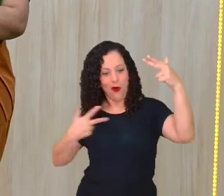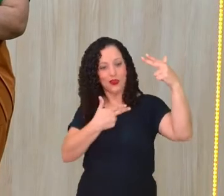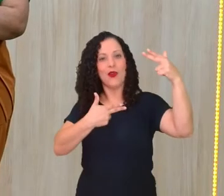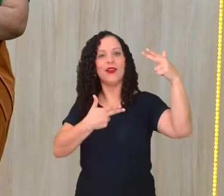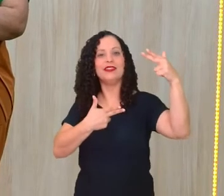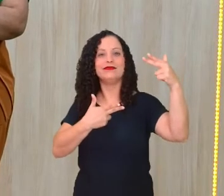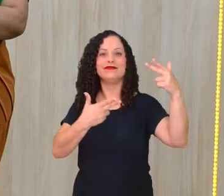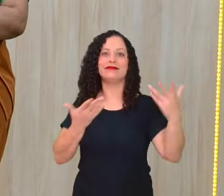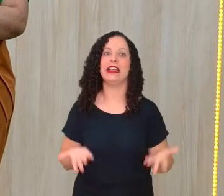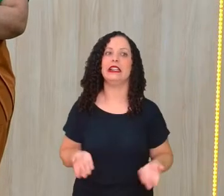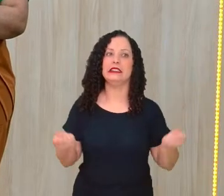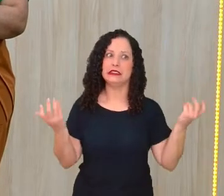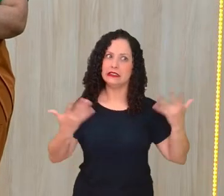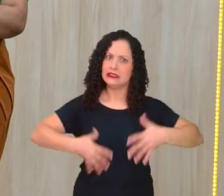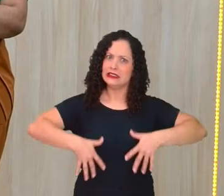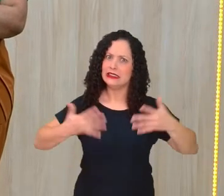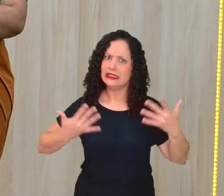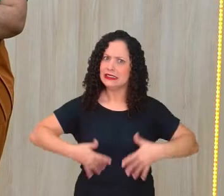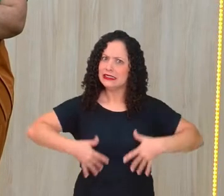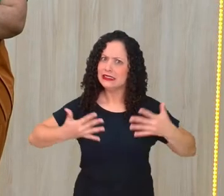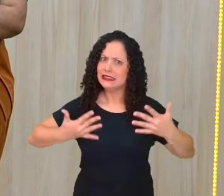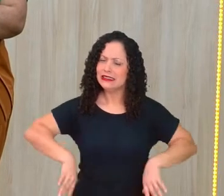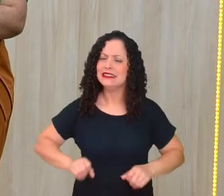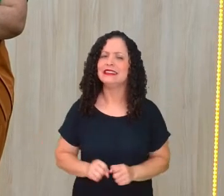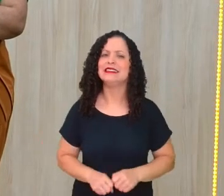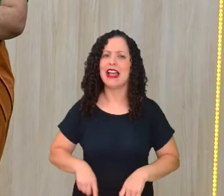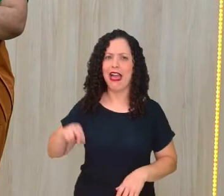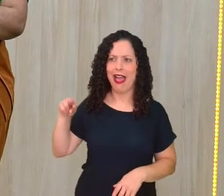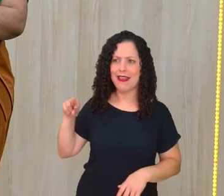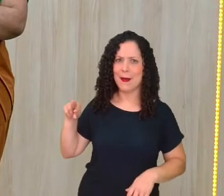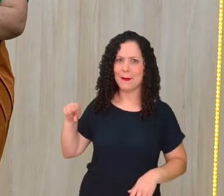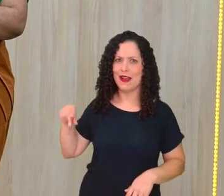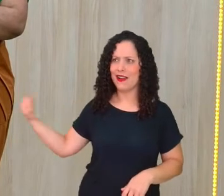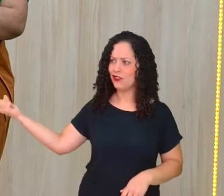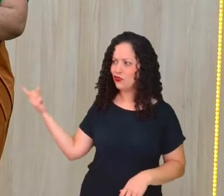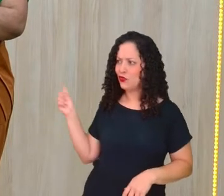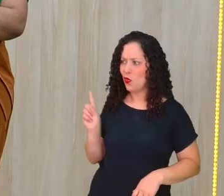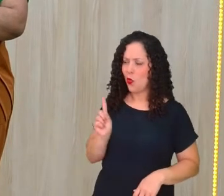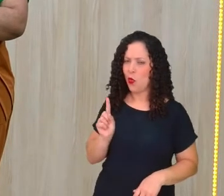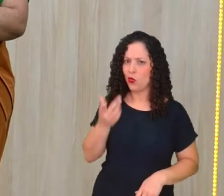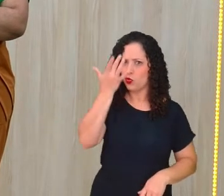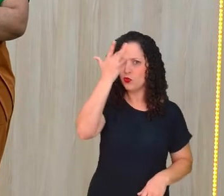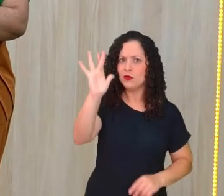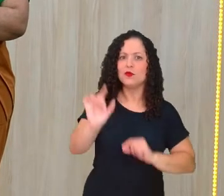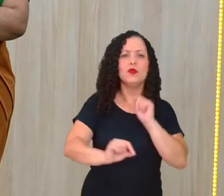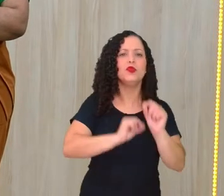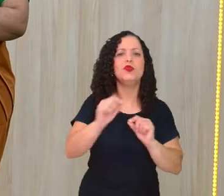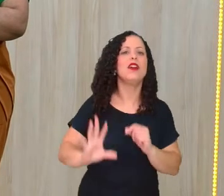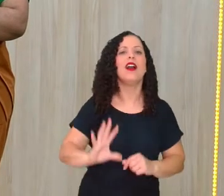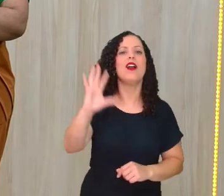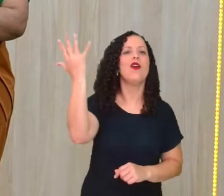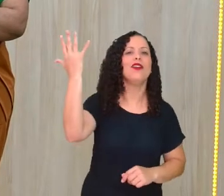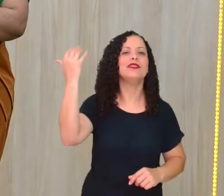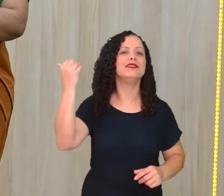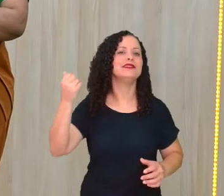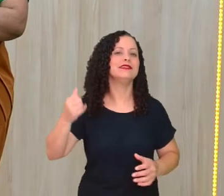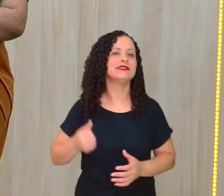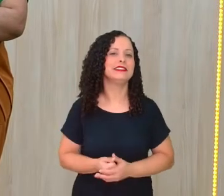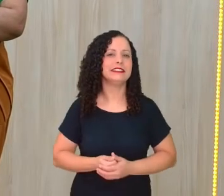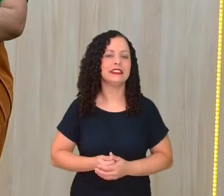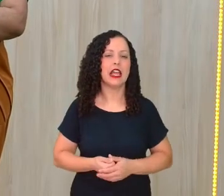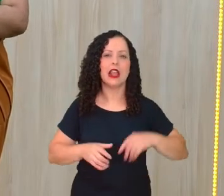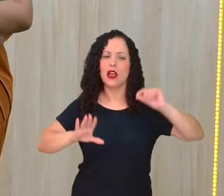aí um momento tenso. Sim. A irmã mais velha, que não sabia o que estava acontecendo,